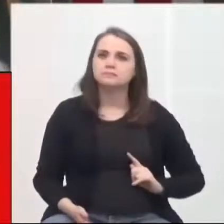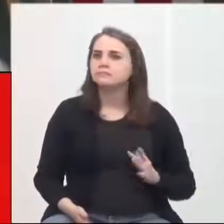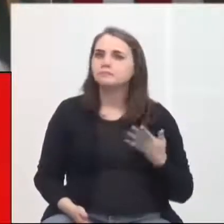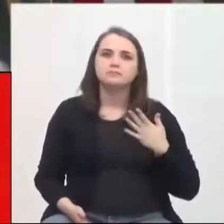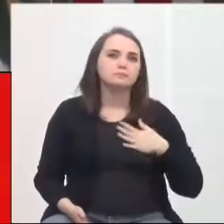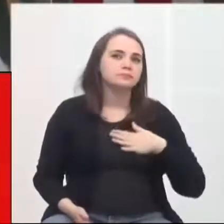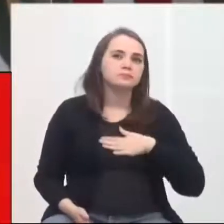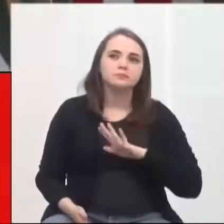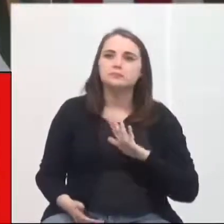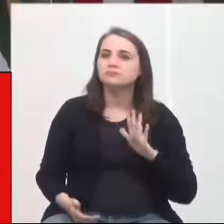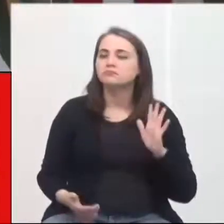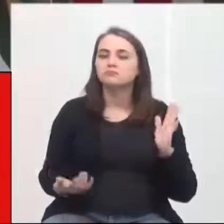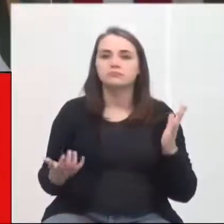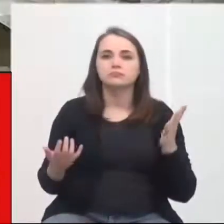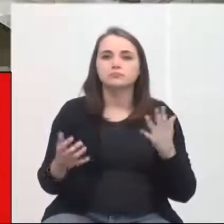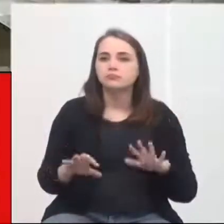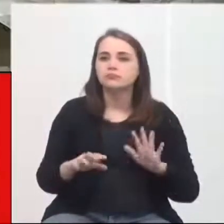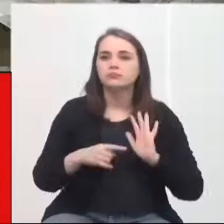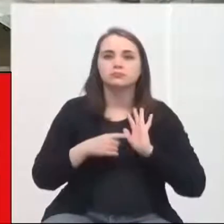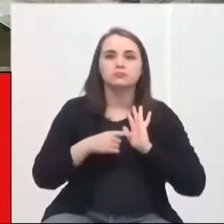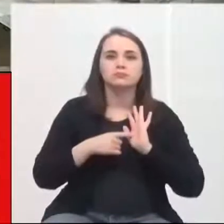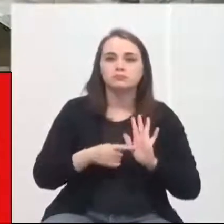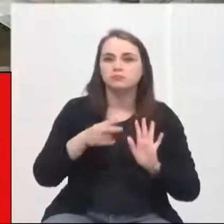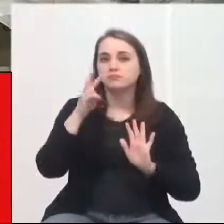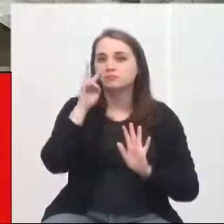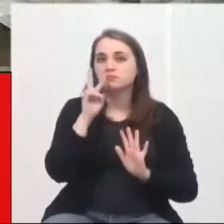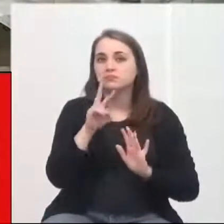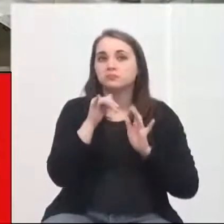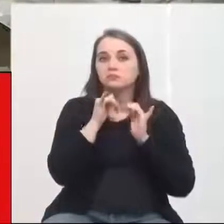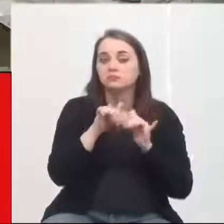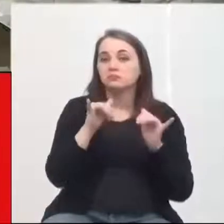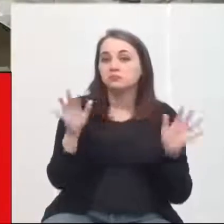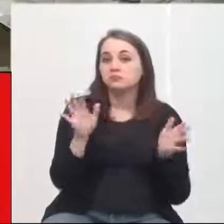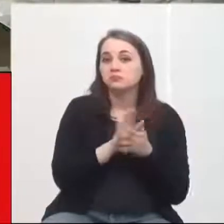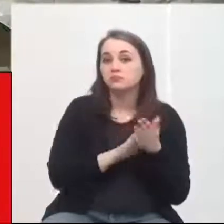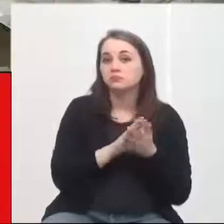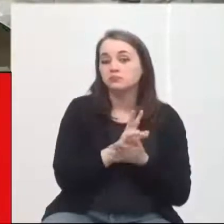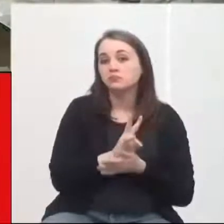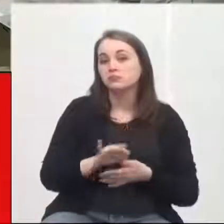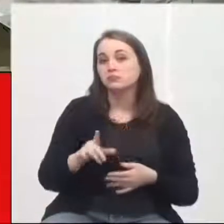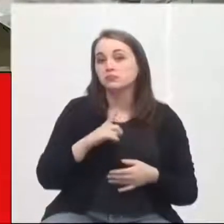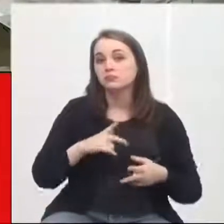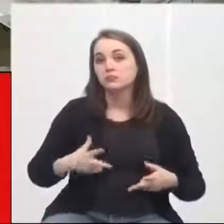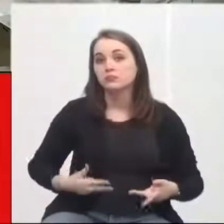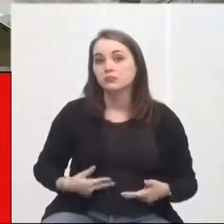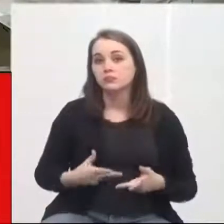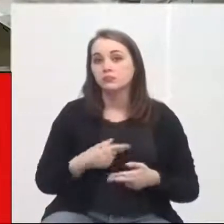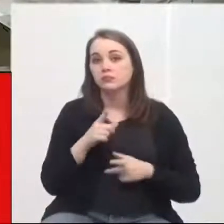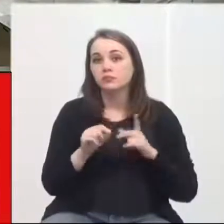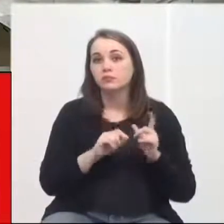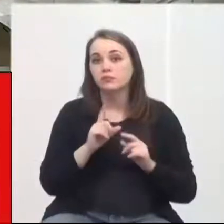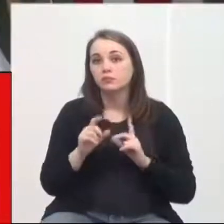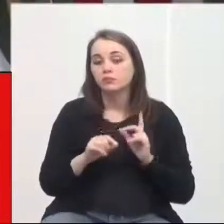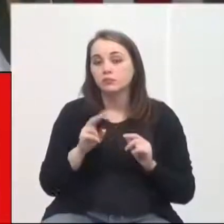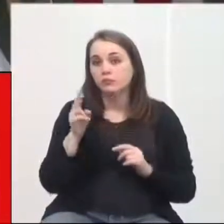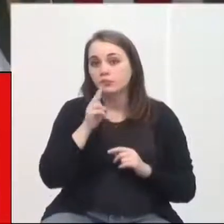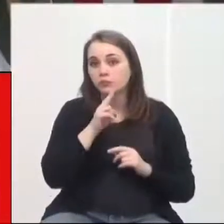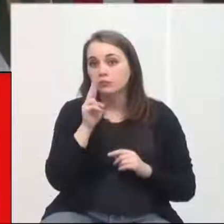se manifestando, não se vê notícias aí que vai ter cirurgias eletivas, cirurgias de